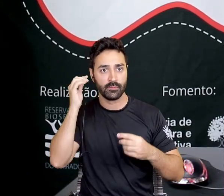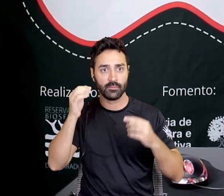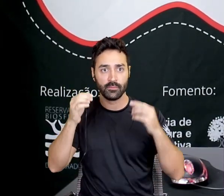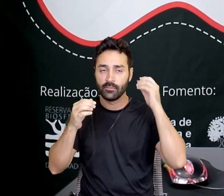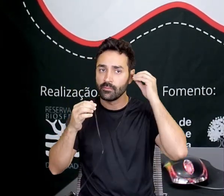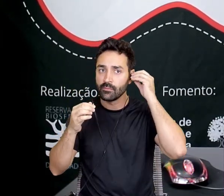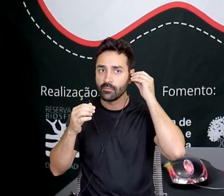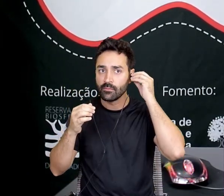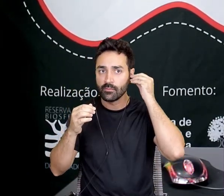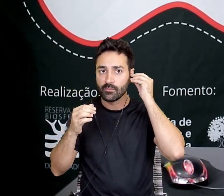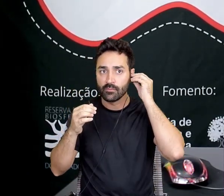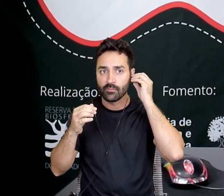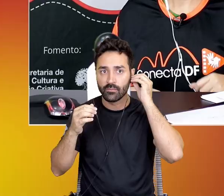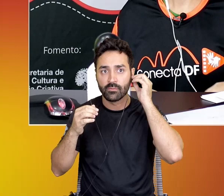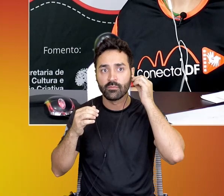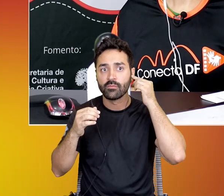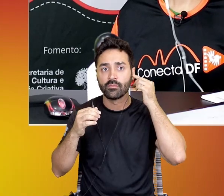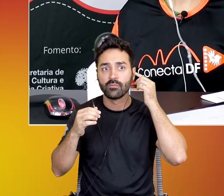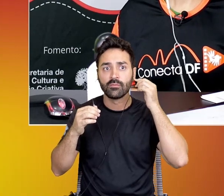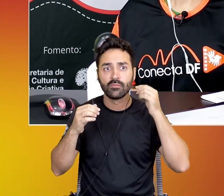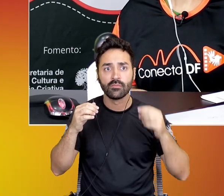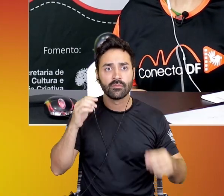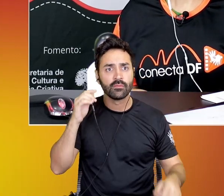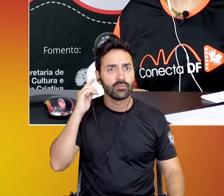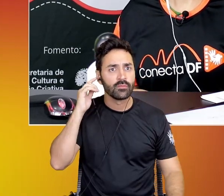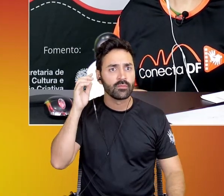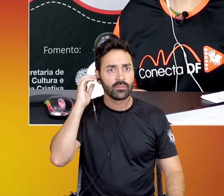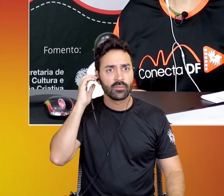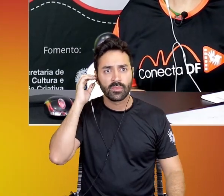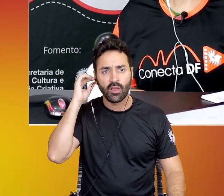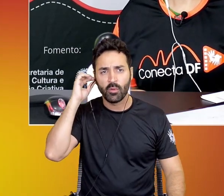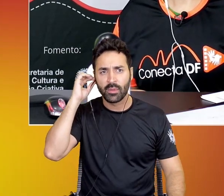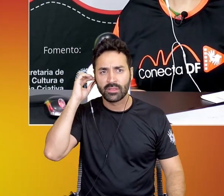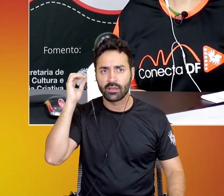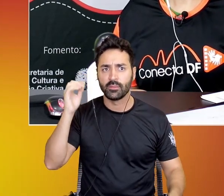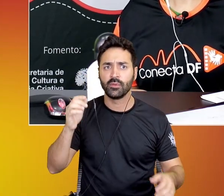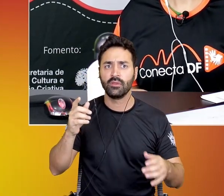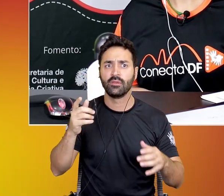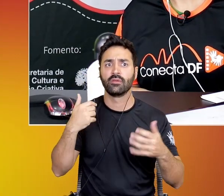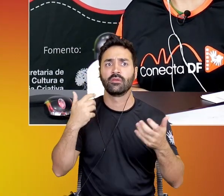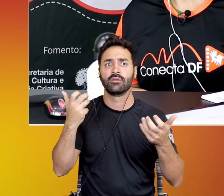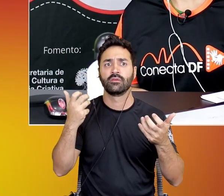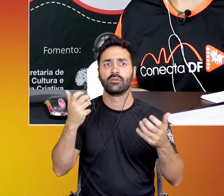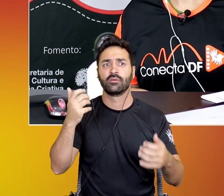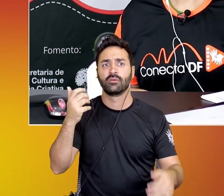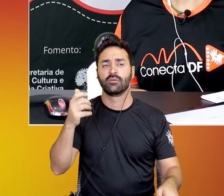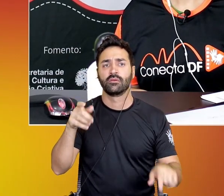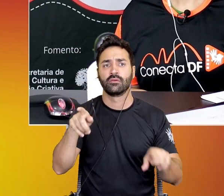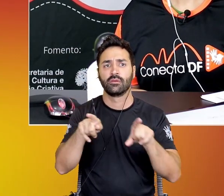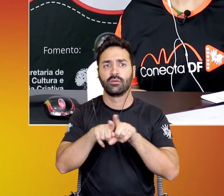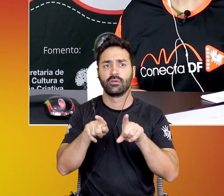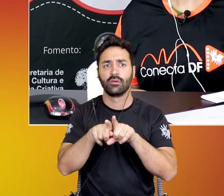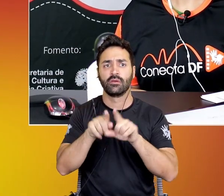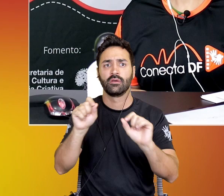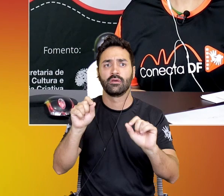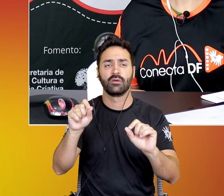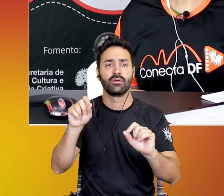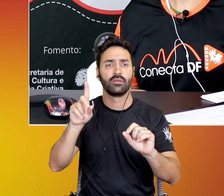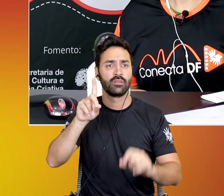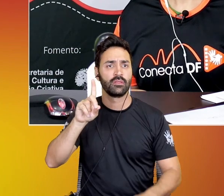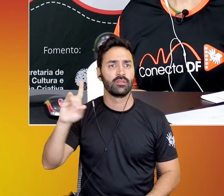Professora, aconteceu uma experiência comigo. Eu trabalhava na recepção e aí tinha um deficiente